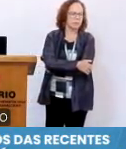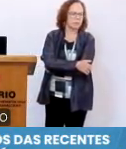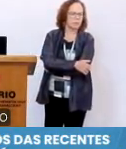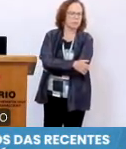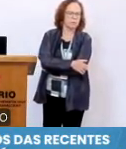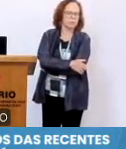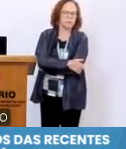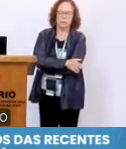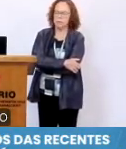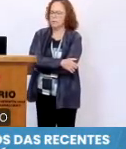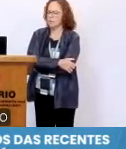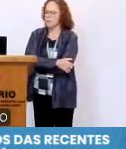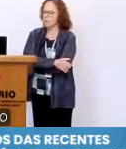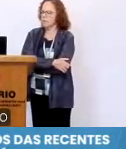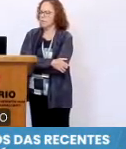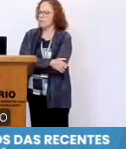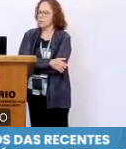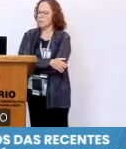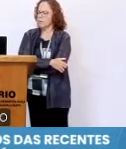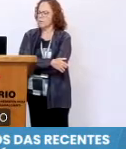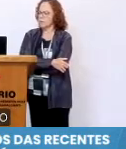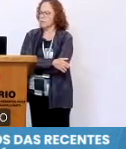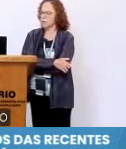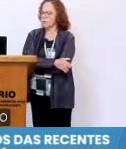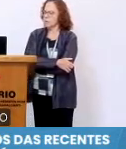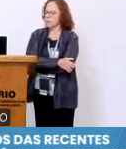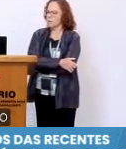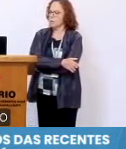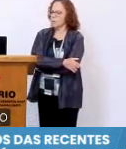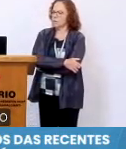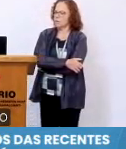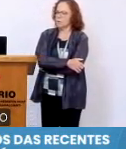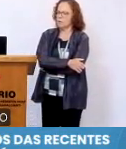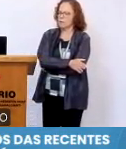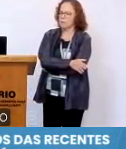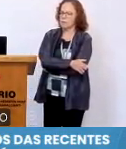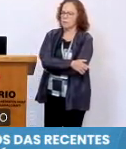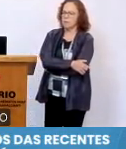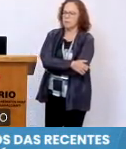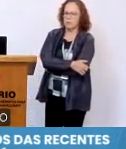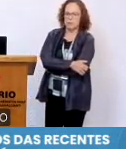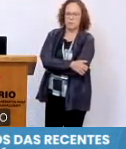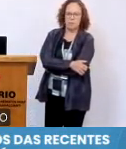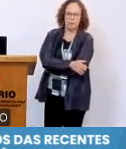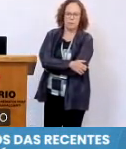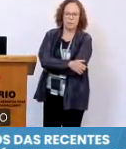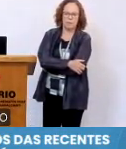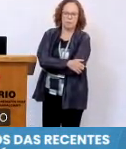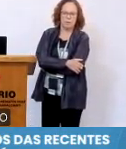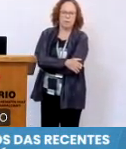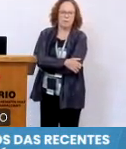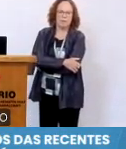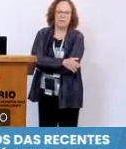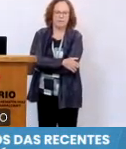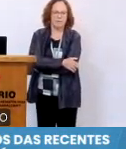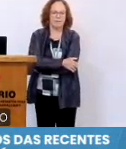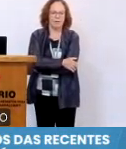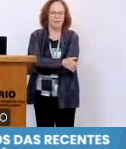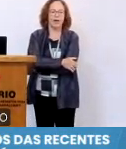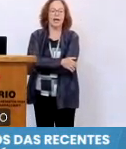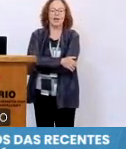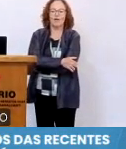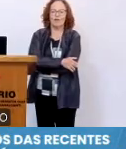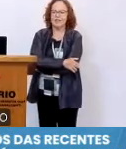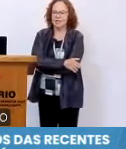para os conselhos. Primeiramente, os conselhos foram avisados, eles têm essa previsão nos seus